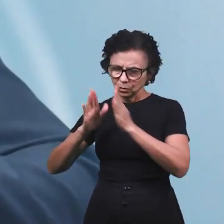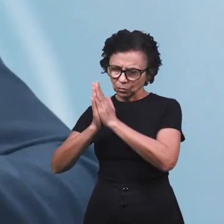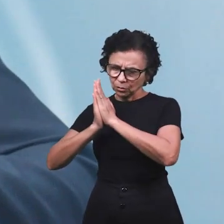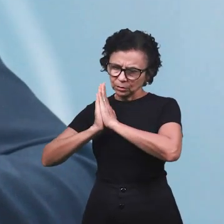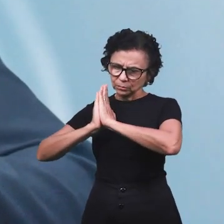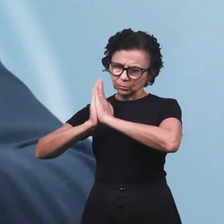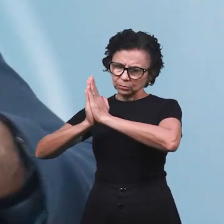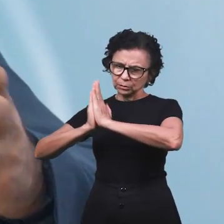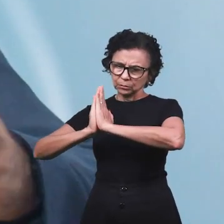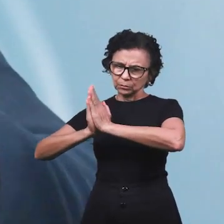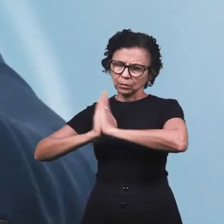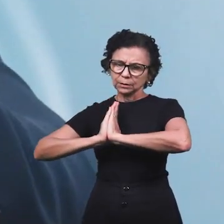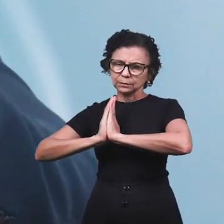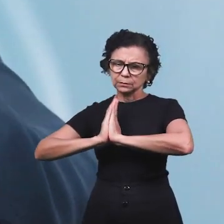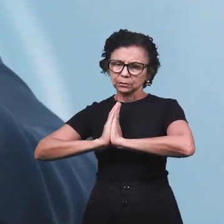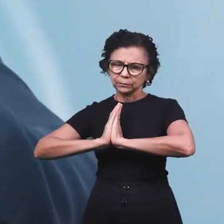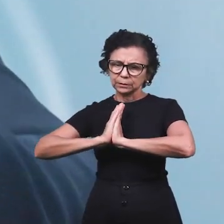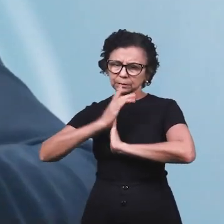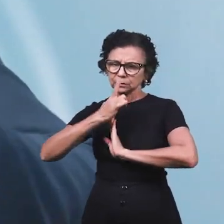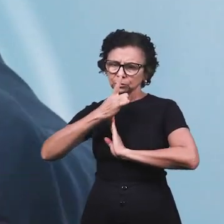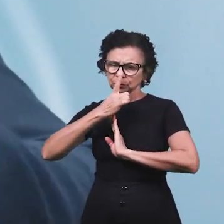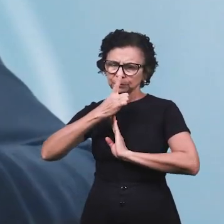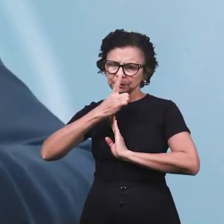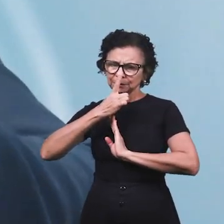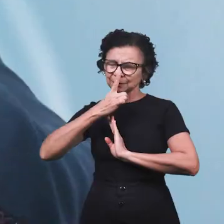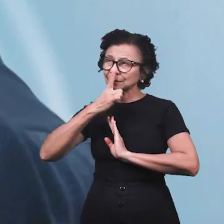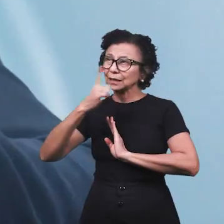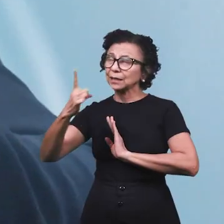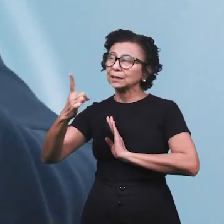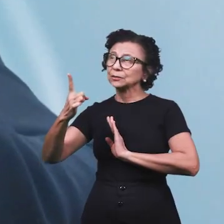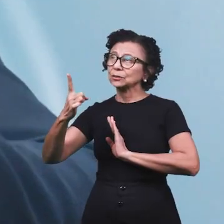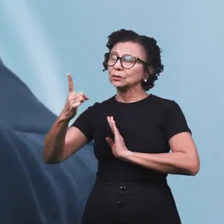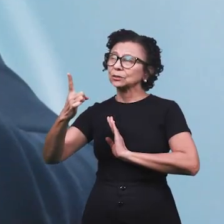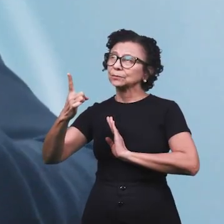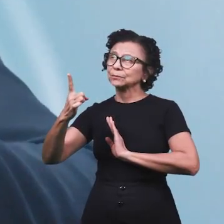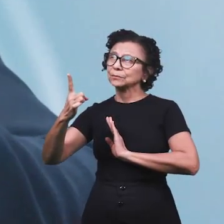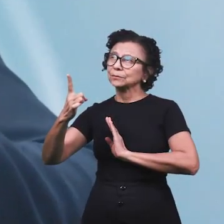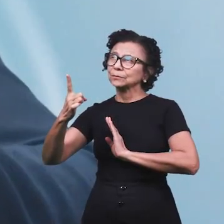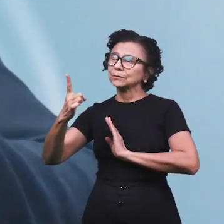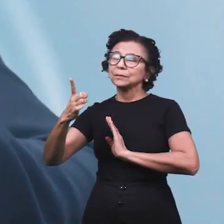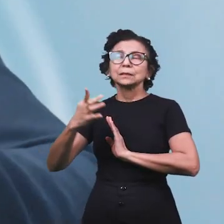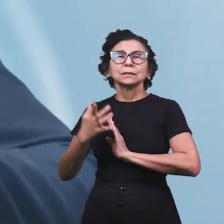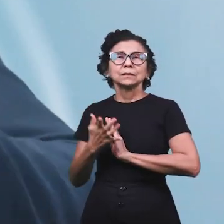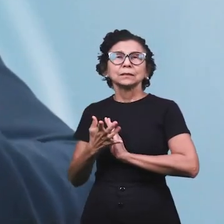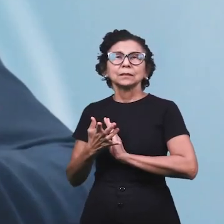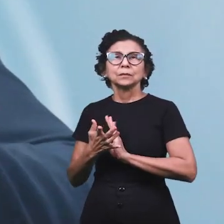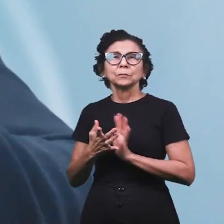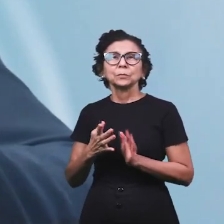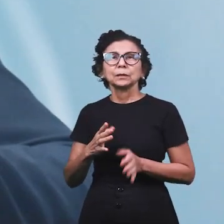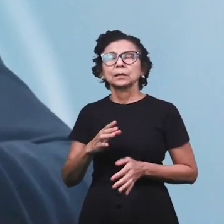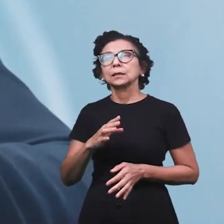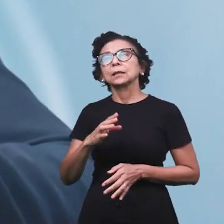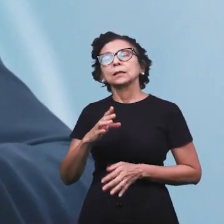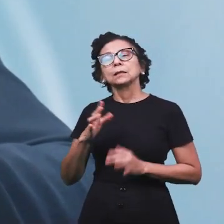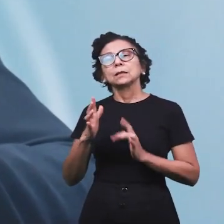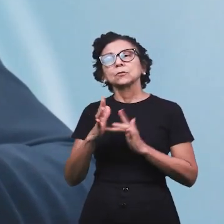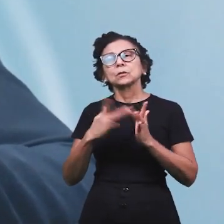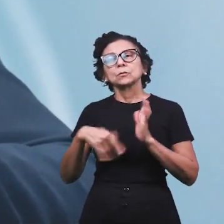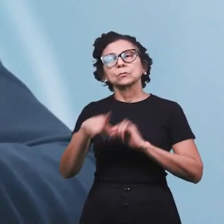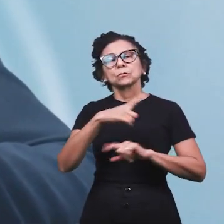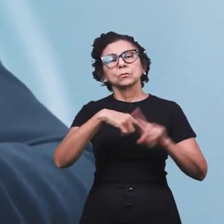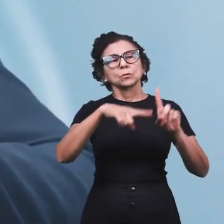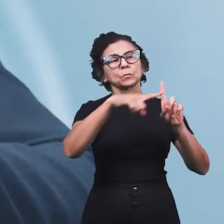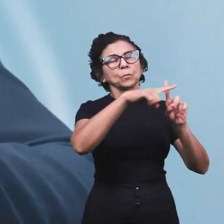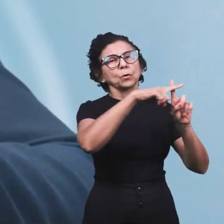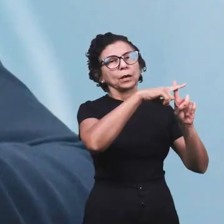Senhor, a sua intimidade, esse canal aberto, esse diálogo, porque Jesus abriu para nós um caminho quando ele